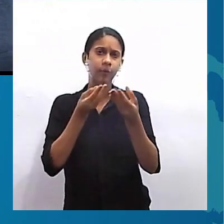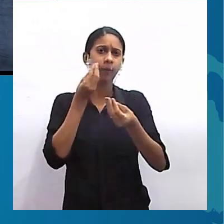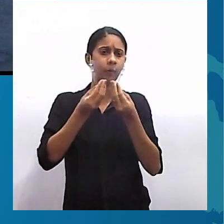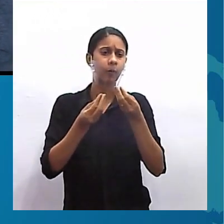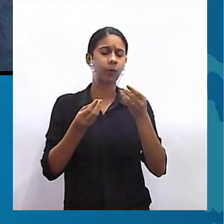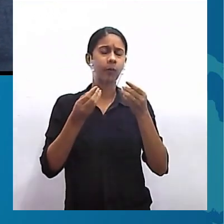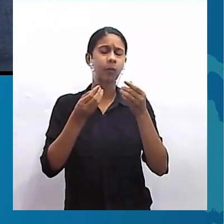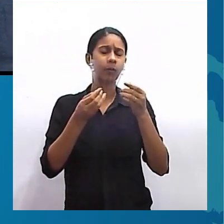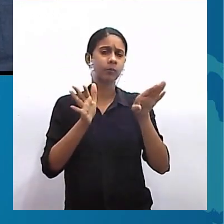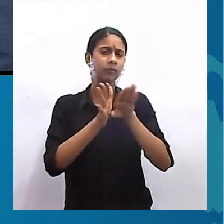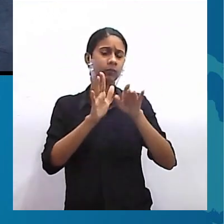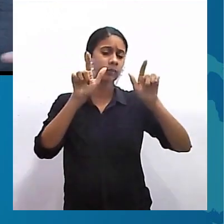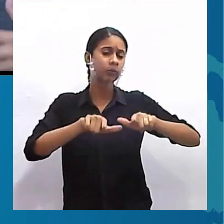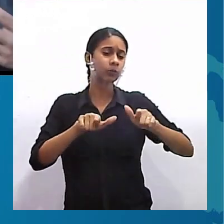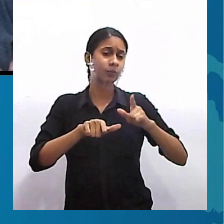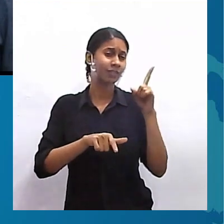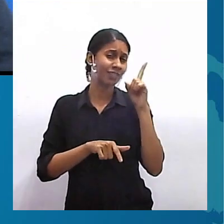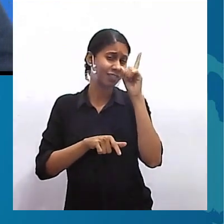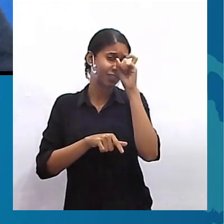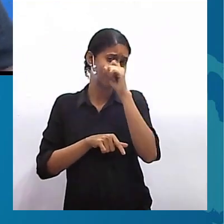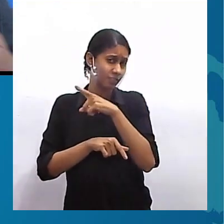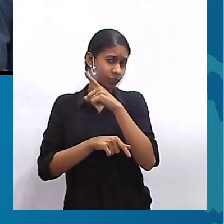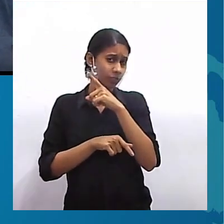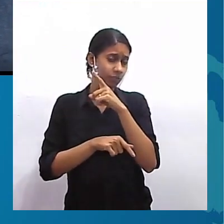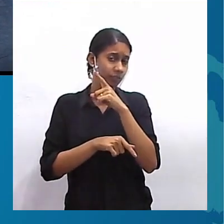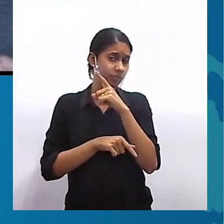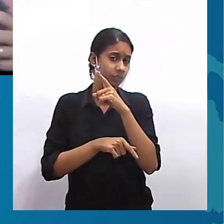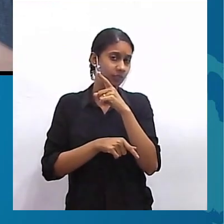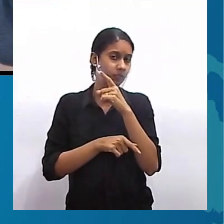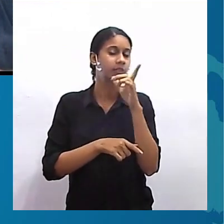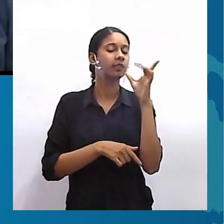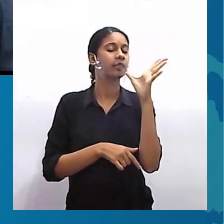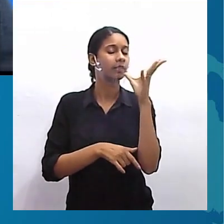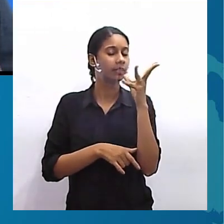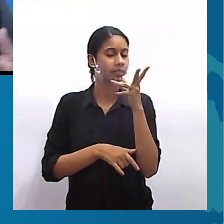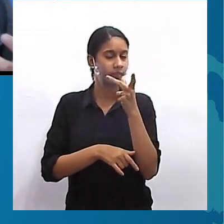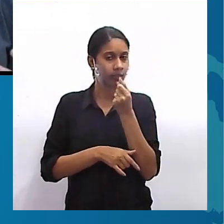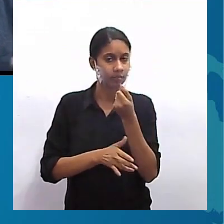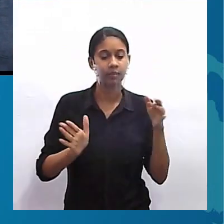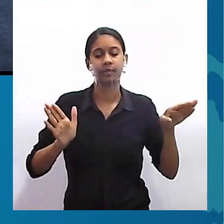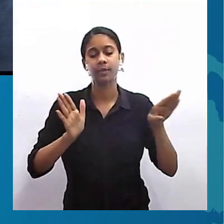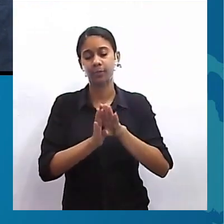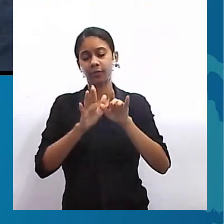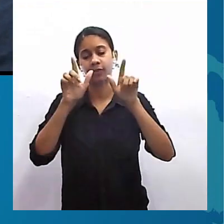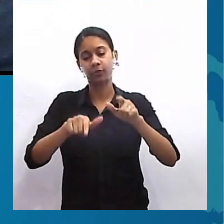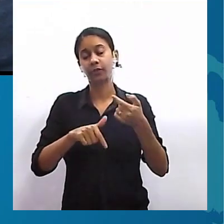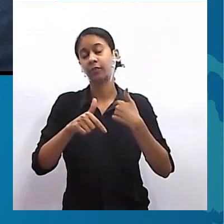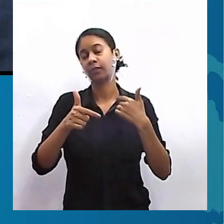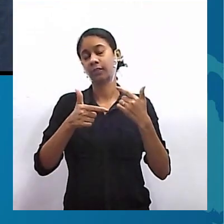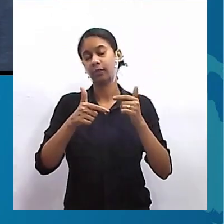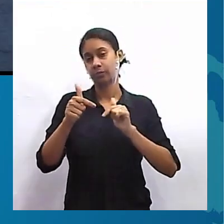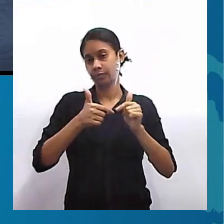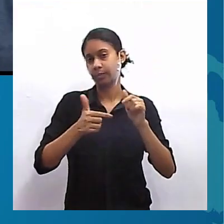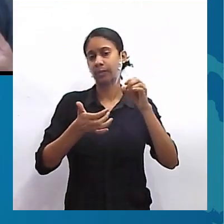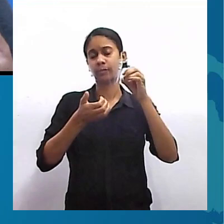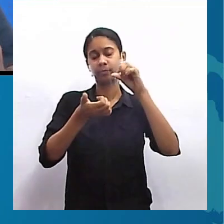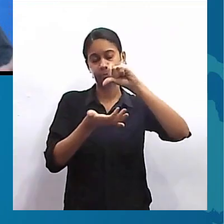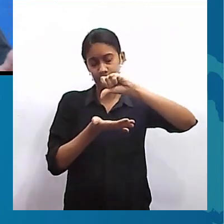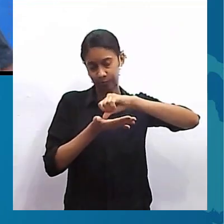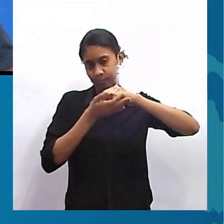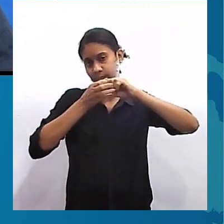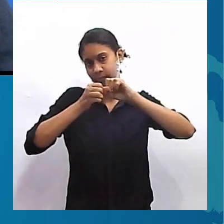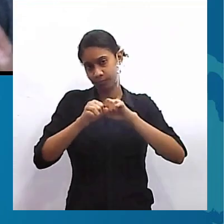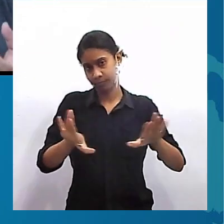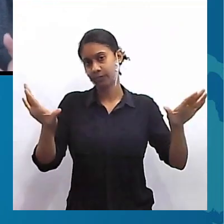área de difícil acesso, vai demorar muito para chegar essa mercadoria do porto até o meu CD. Ou seja, a localização